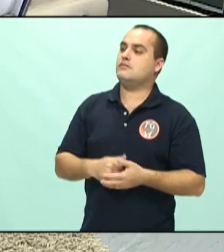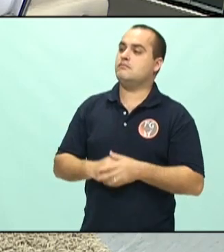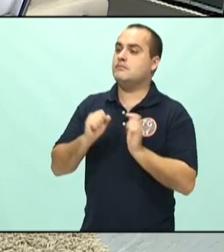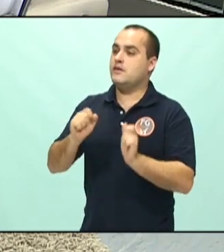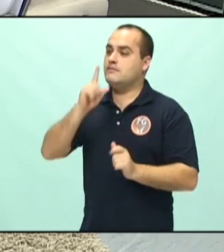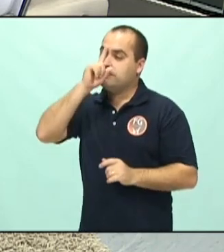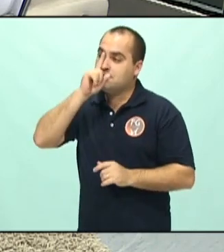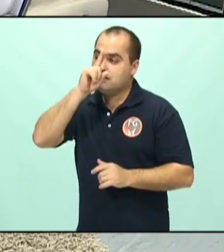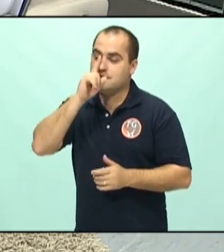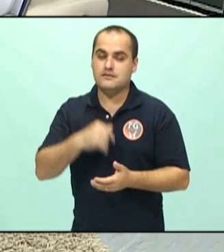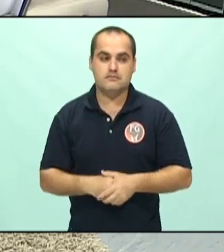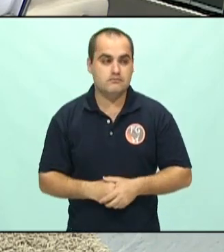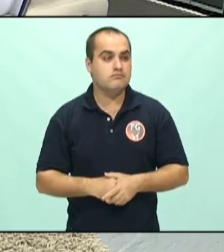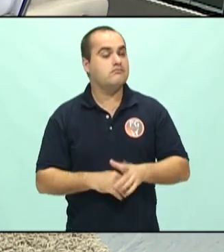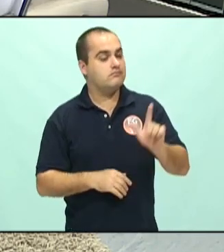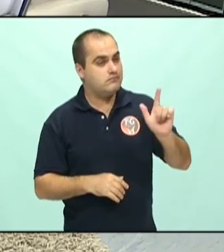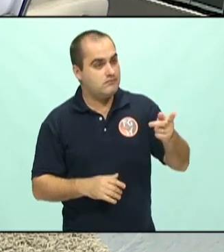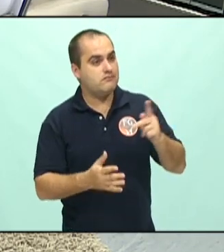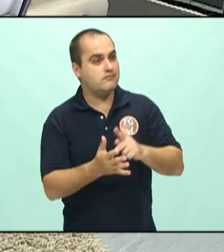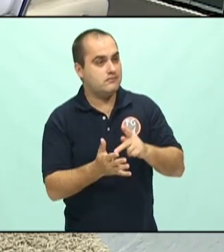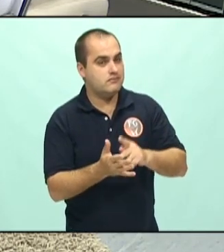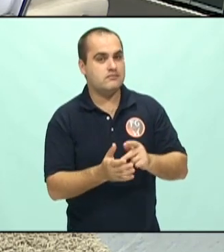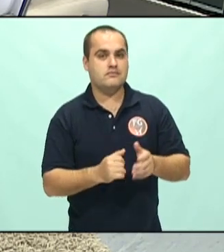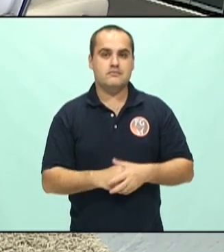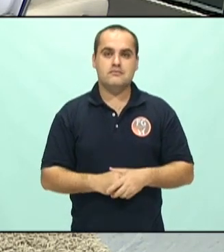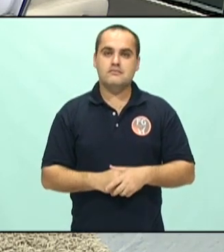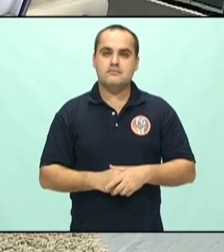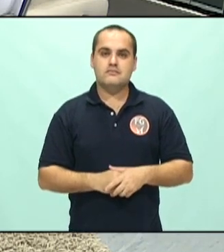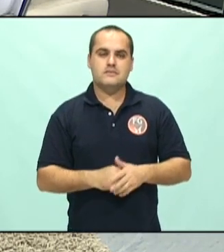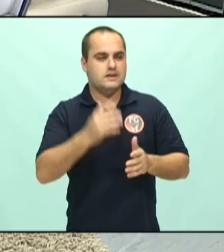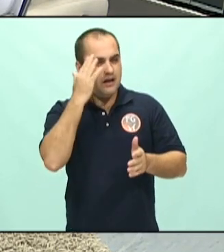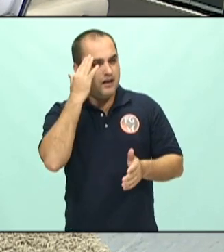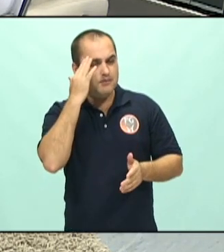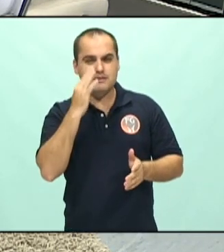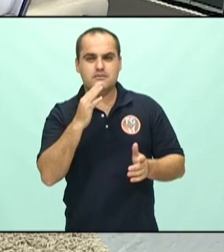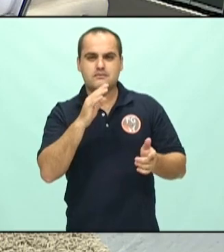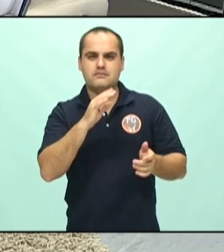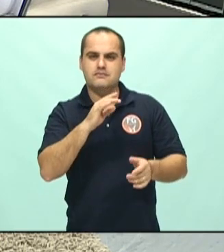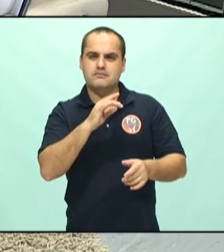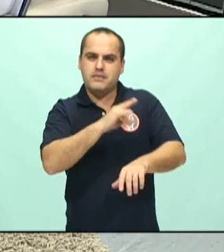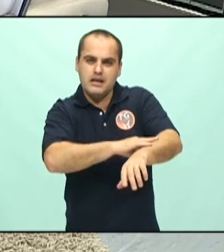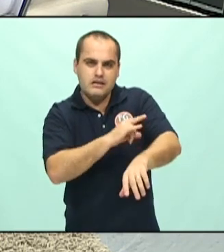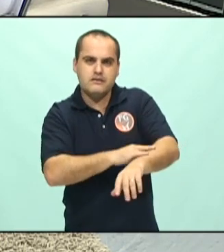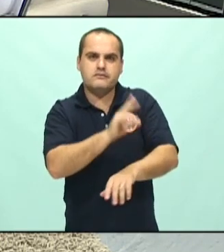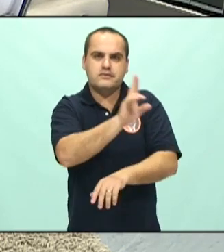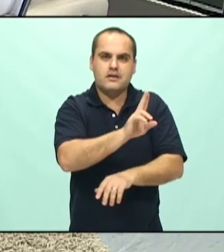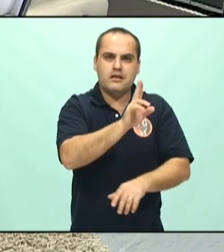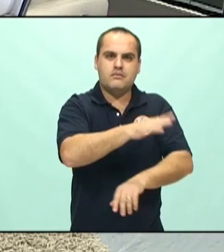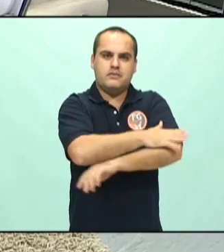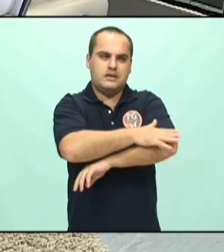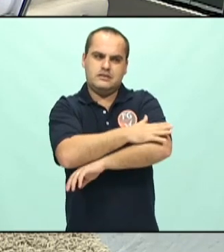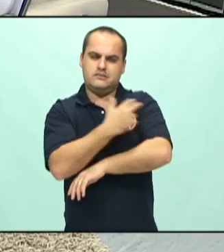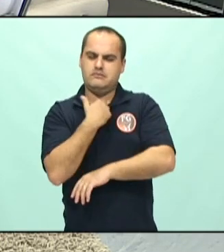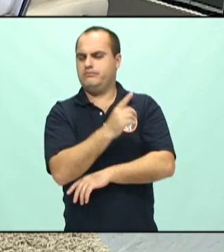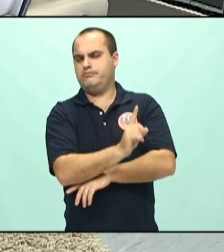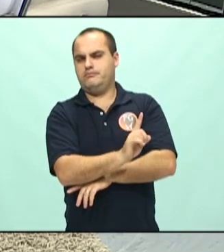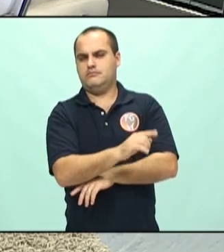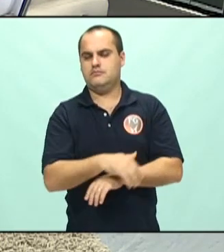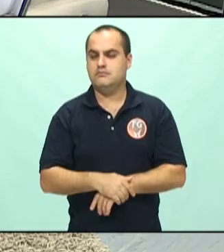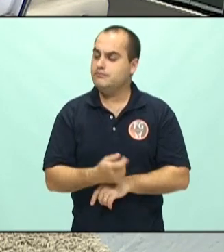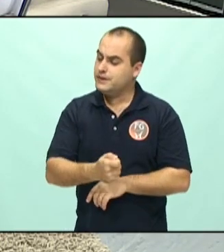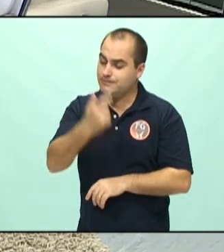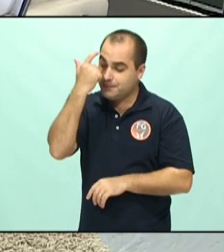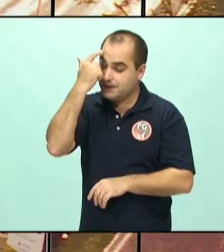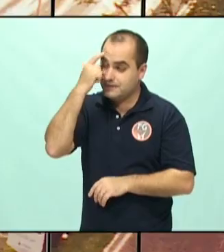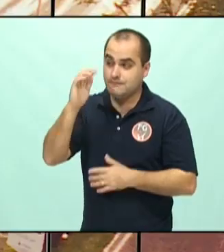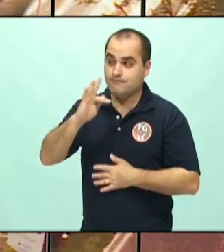faz magia gostosa universidade alina na praça então precisa sim pensar muito no que fazer aí é essa